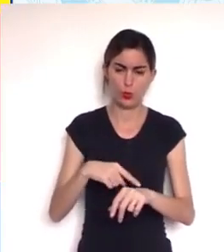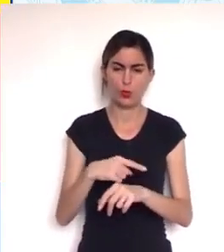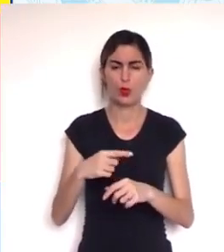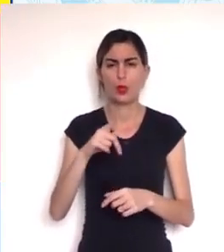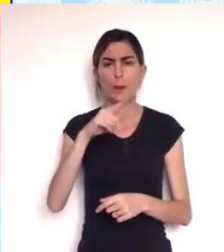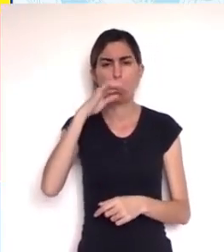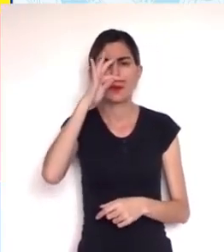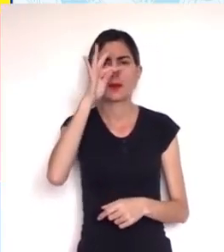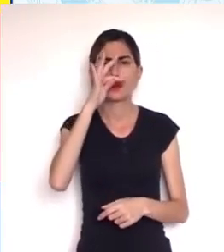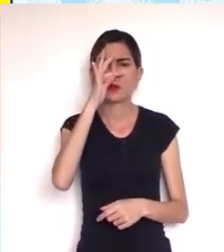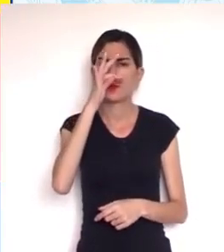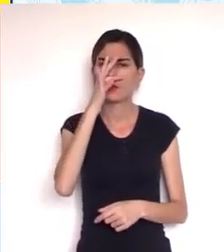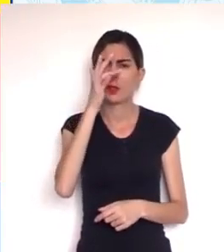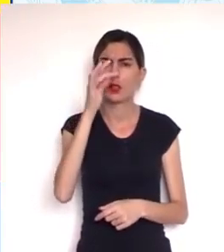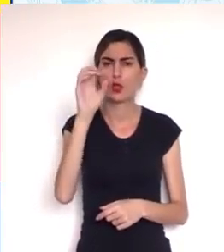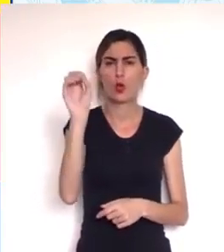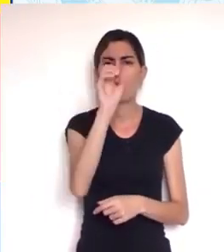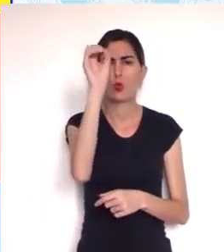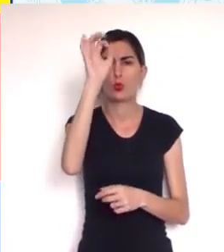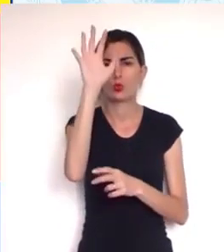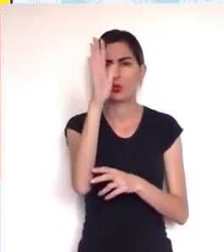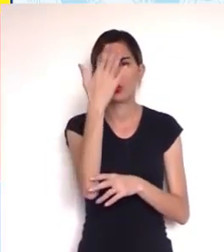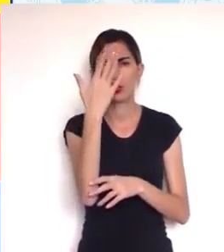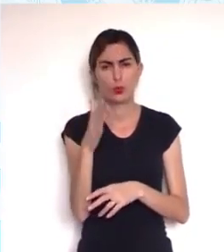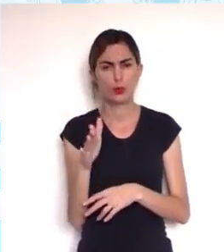Equinócios de primavera e de outono.